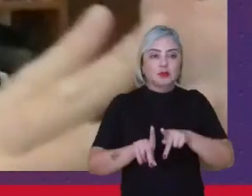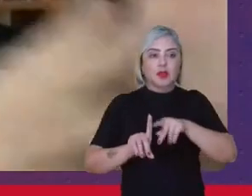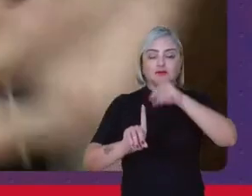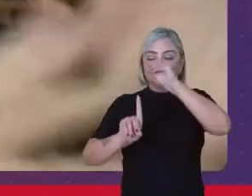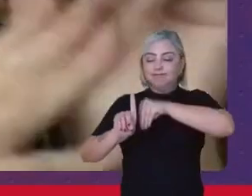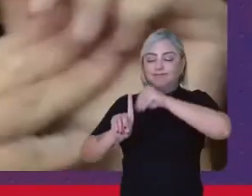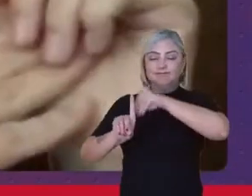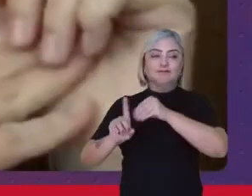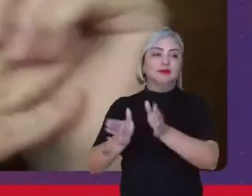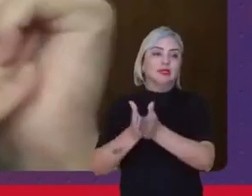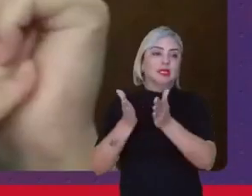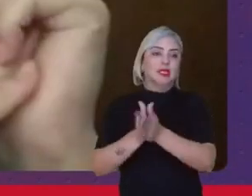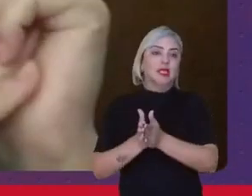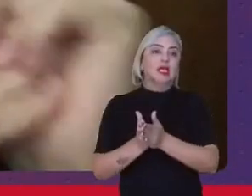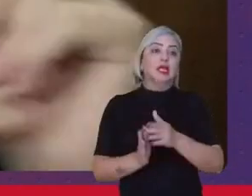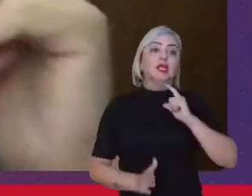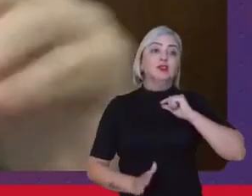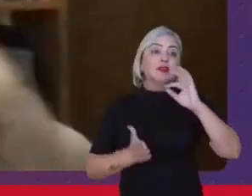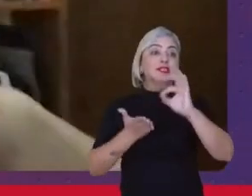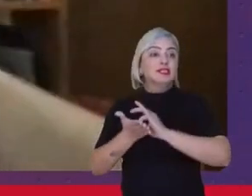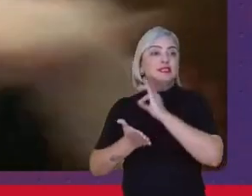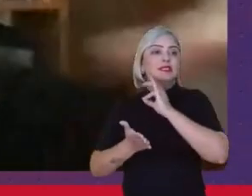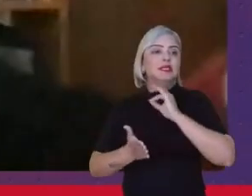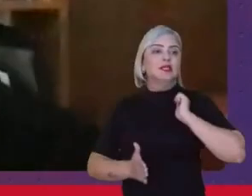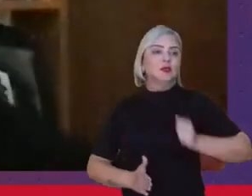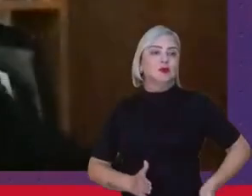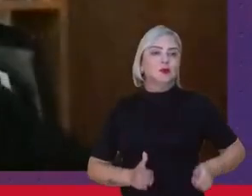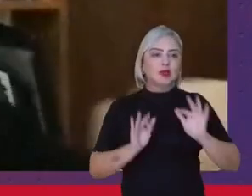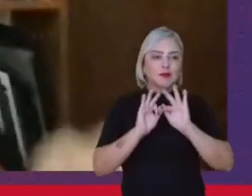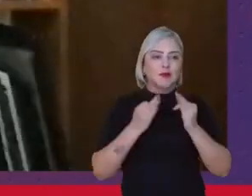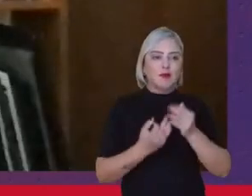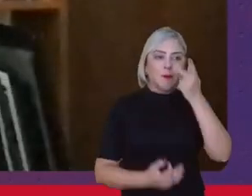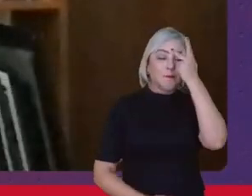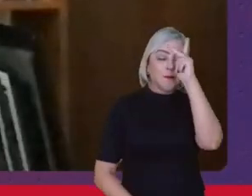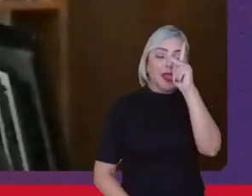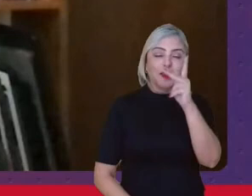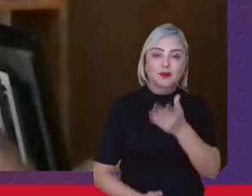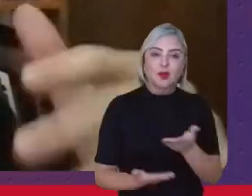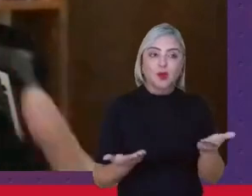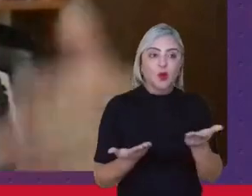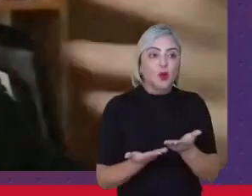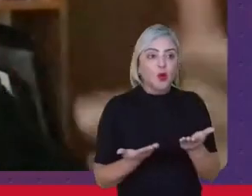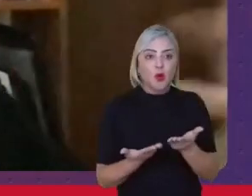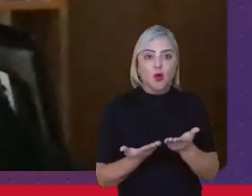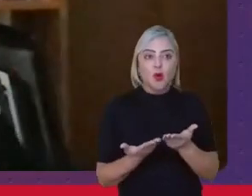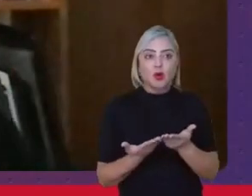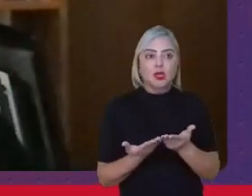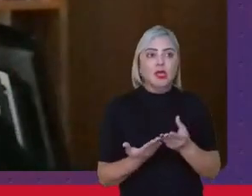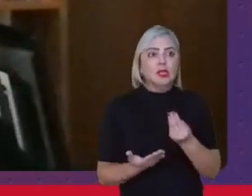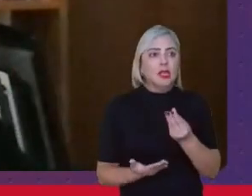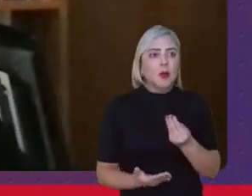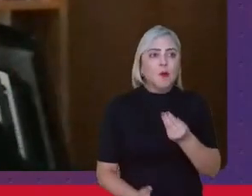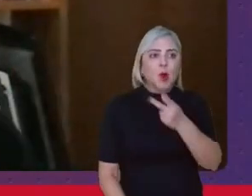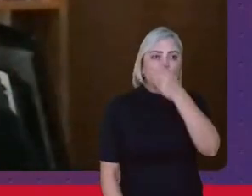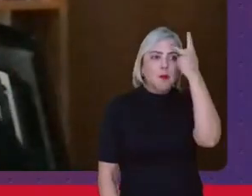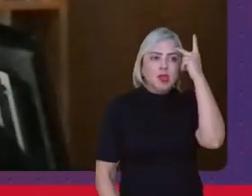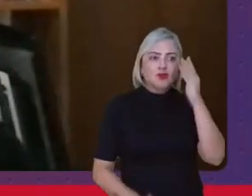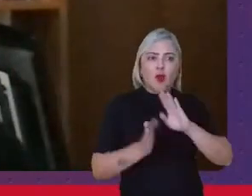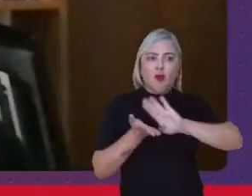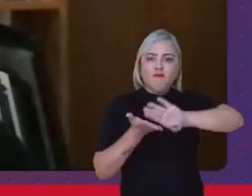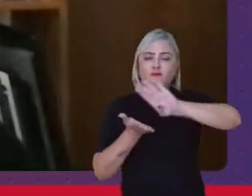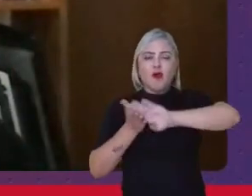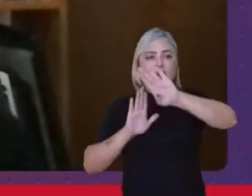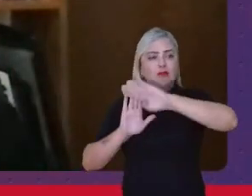de pobreza que não tivesse no Bolsa Família. A gente tinha conseguido universalizar. Hoje não, um monte de gente está fora